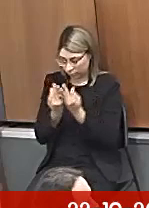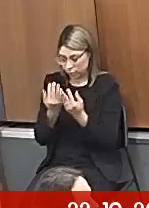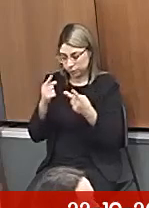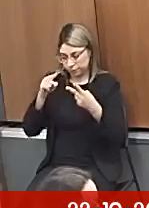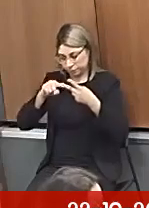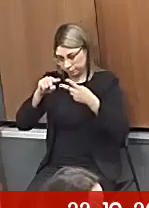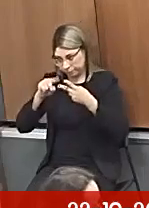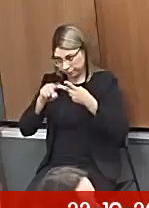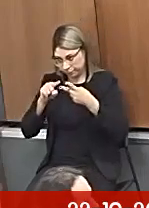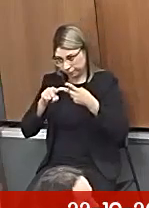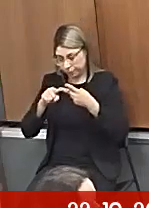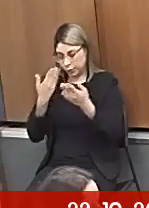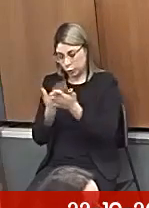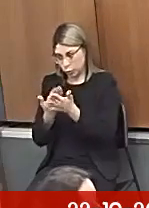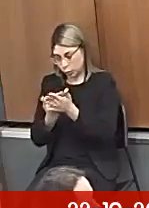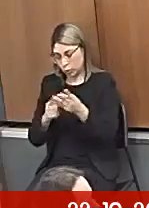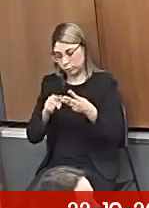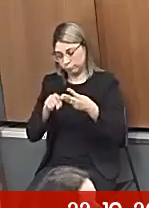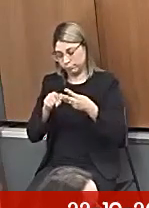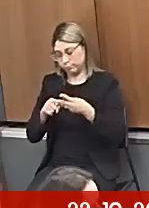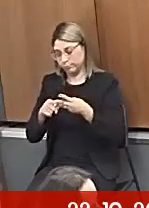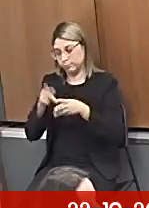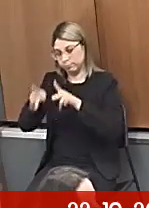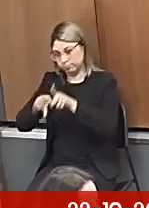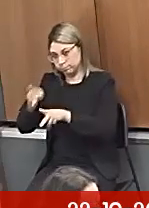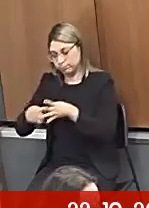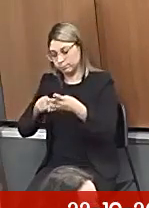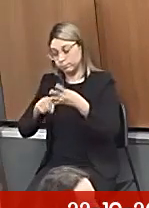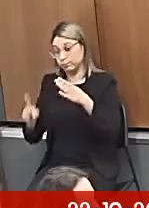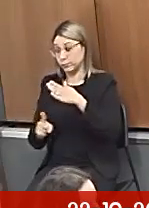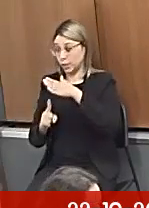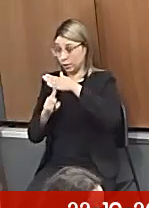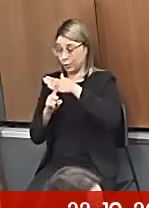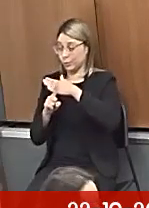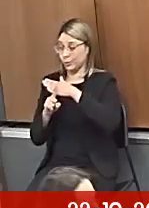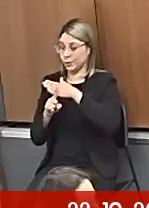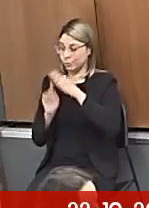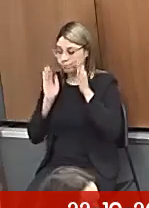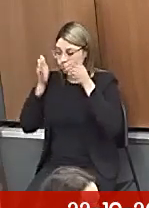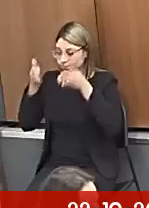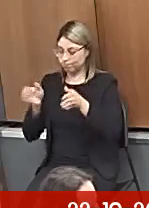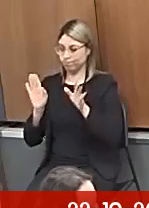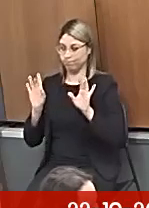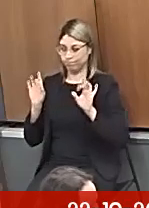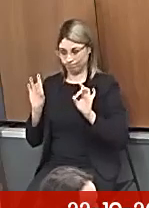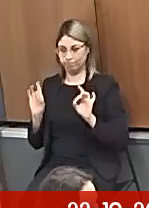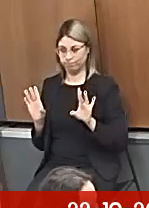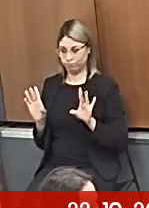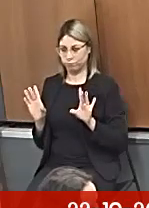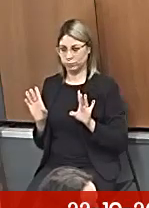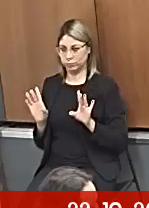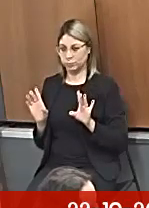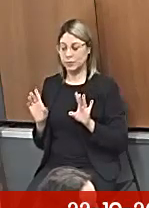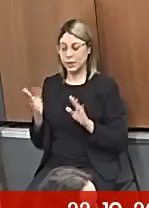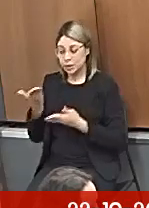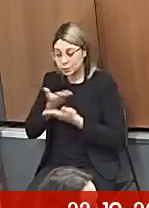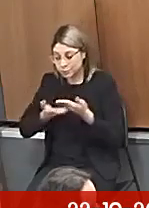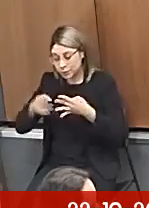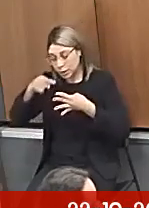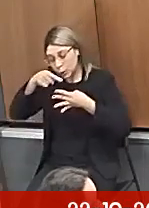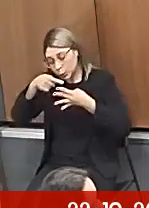escola, comunidade e atendimentos específicos. Não há integração se